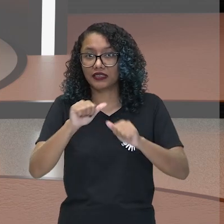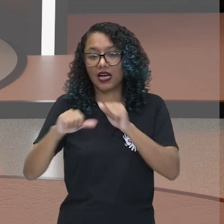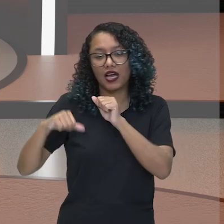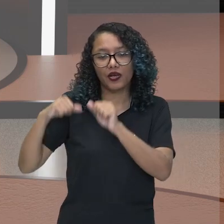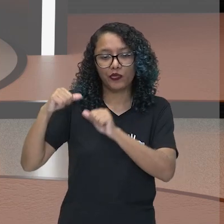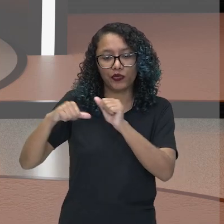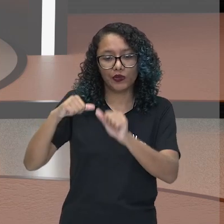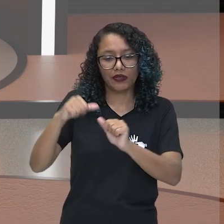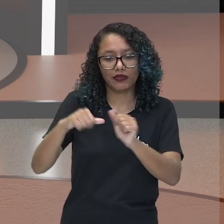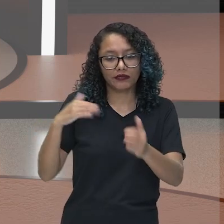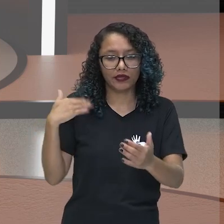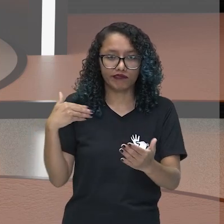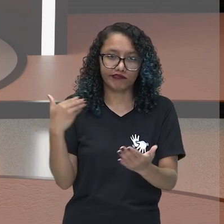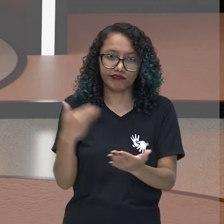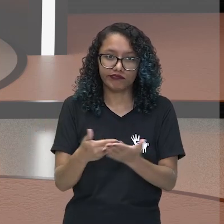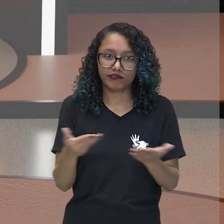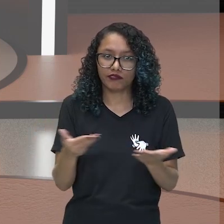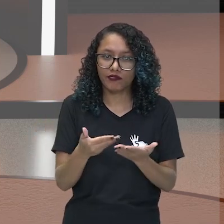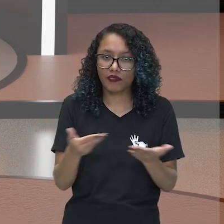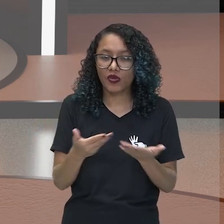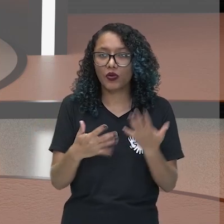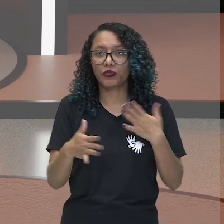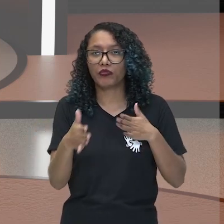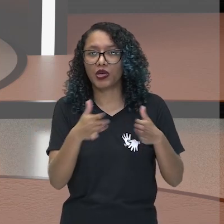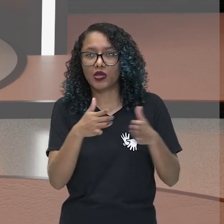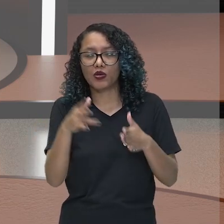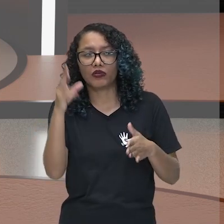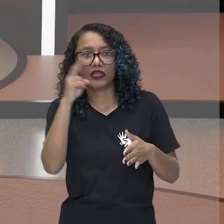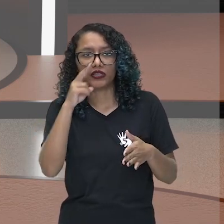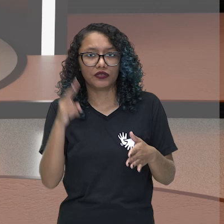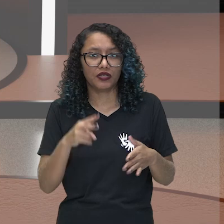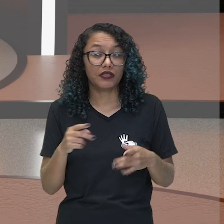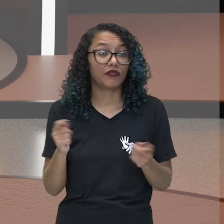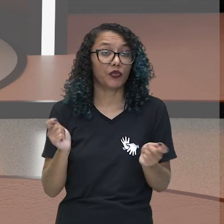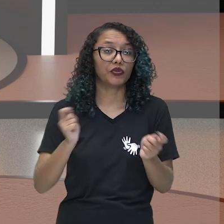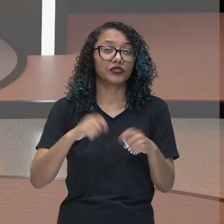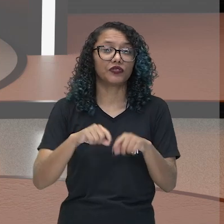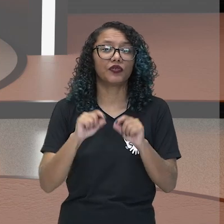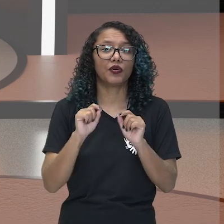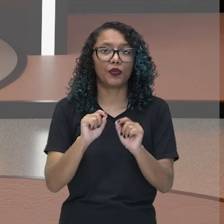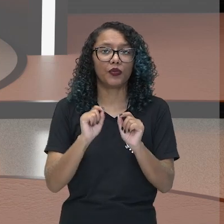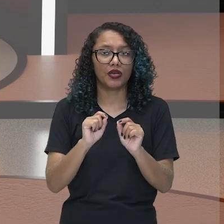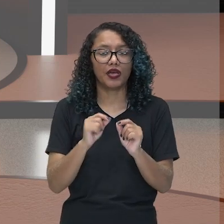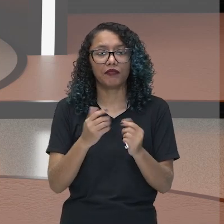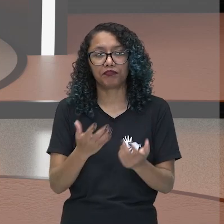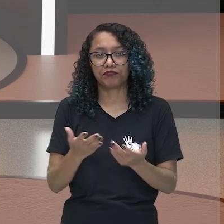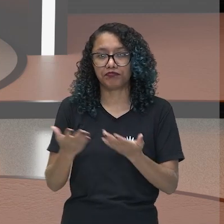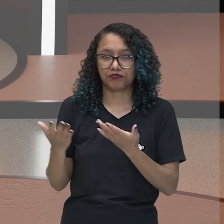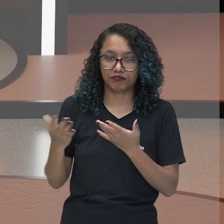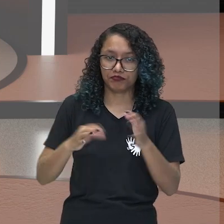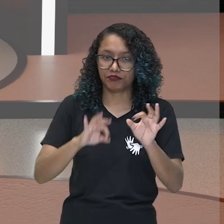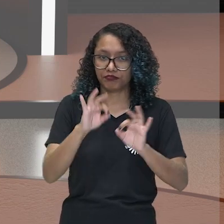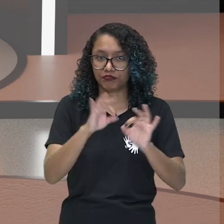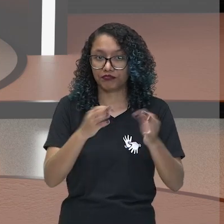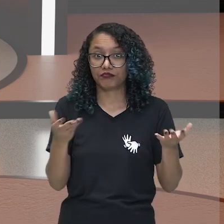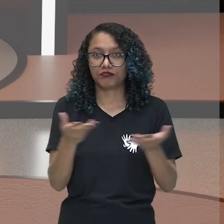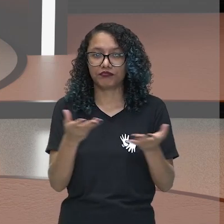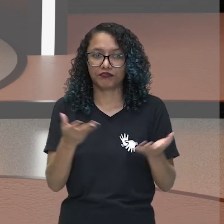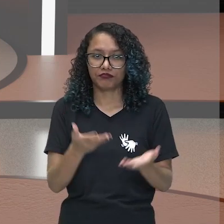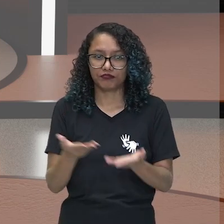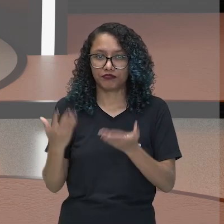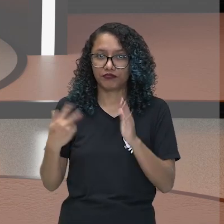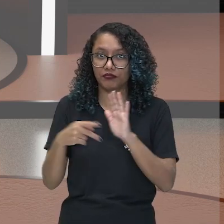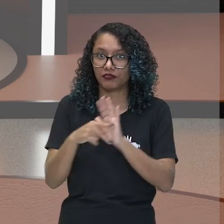ao longo do tempo, ao longo dos períodos históricos que fizeram com que a gente chegasse hoje a ter essa configuração do